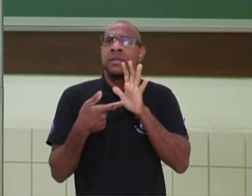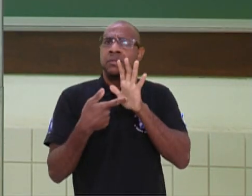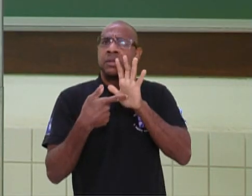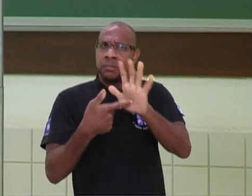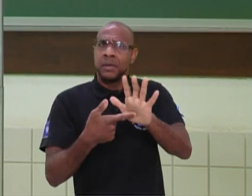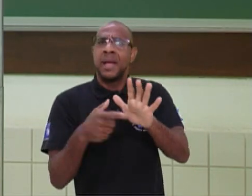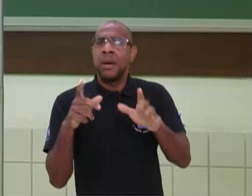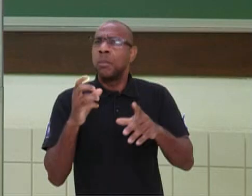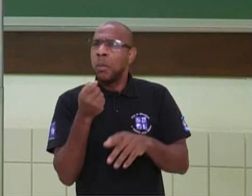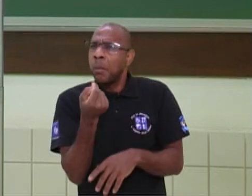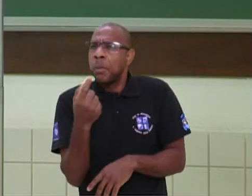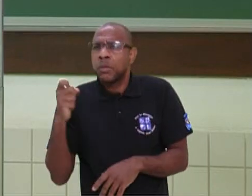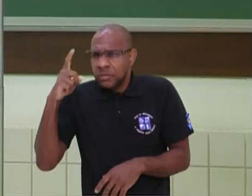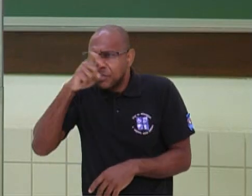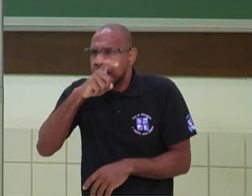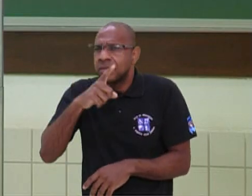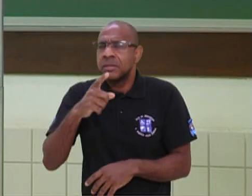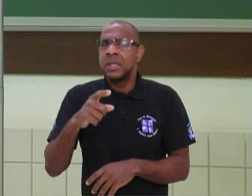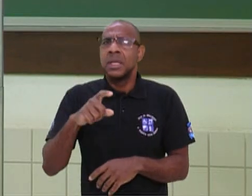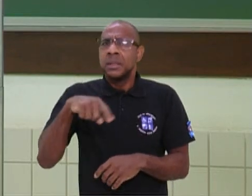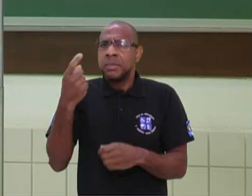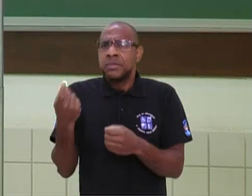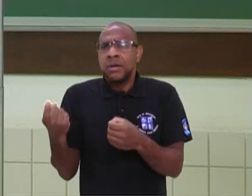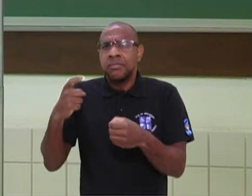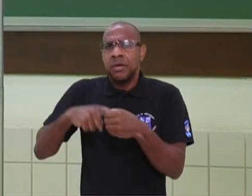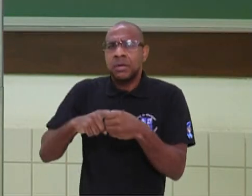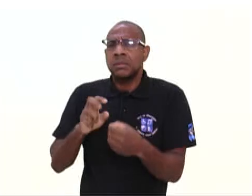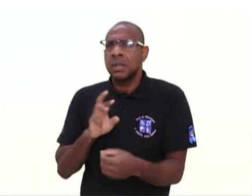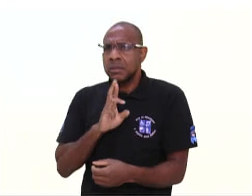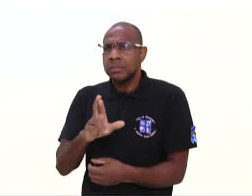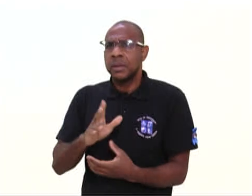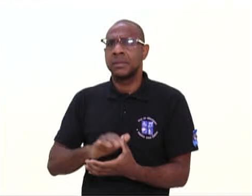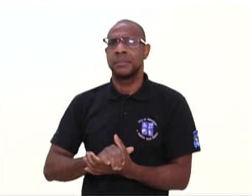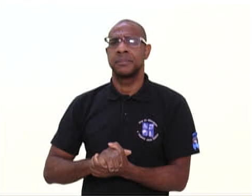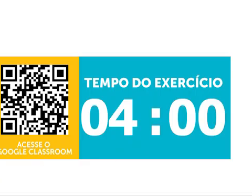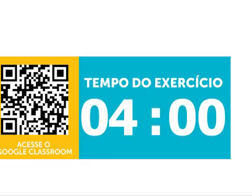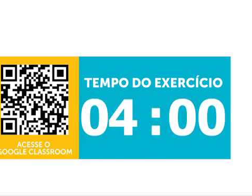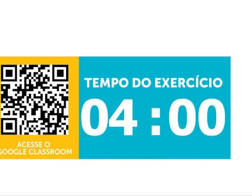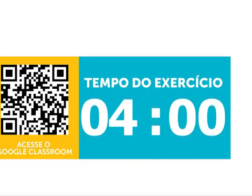difícil, né? Eu já volto comentando com vocês as hipóteses de leitura.